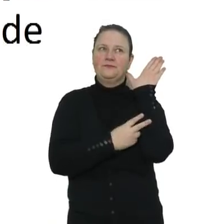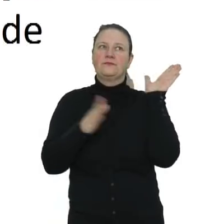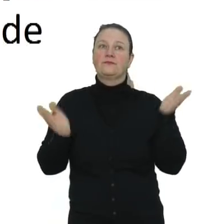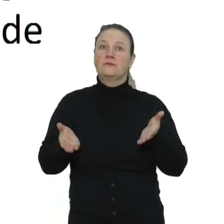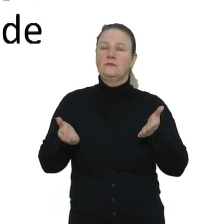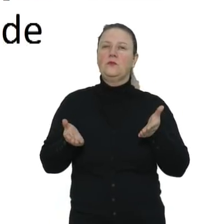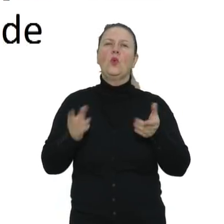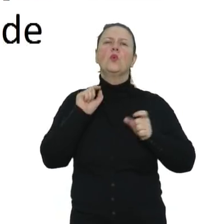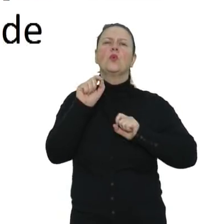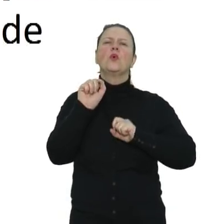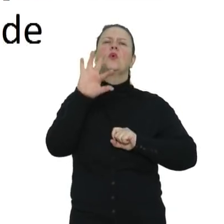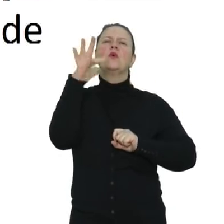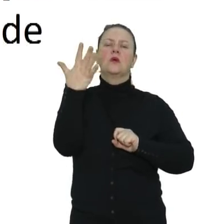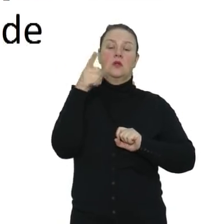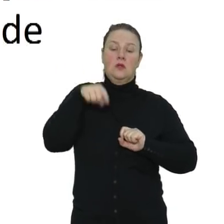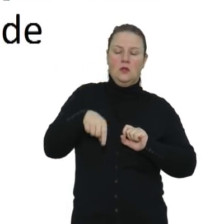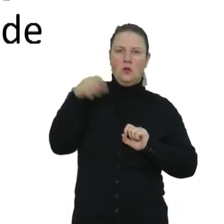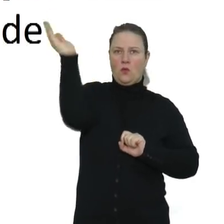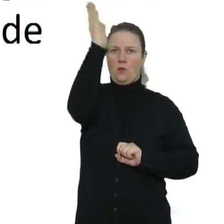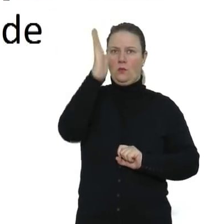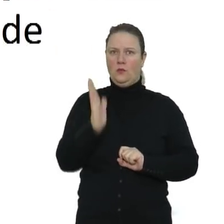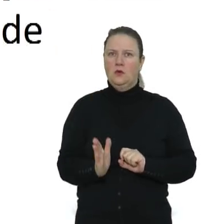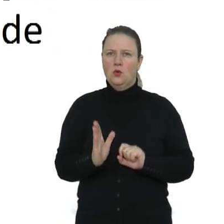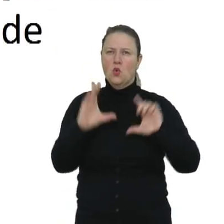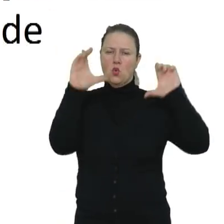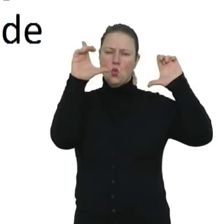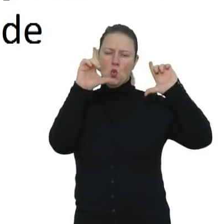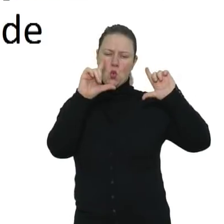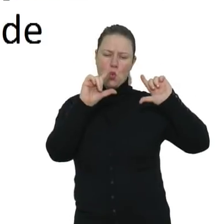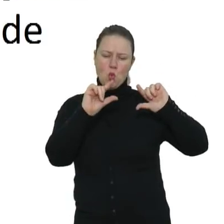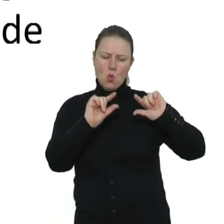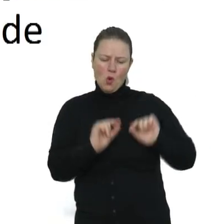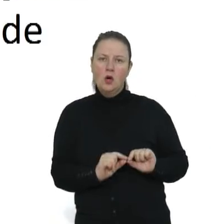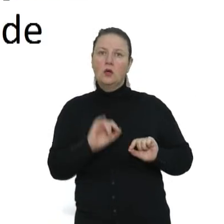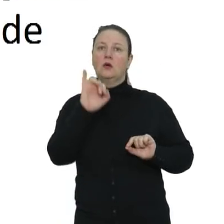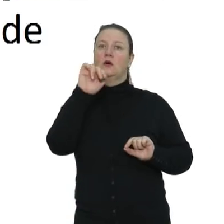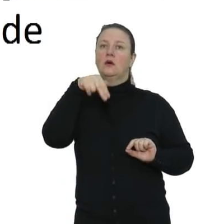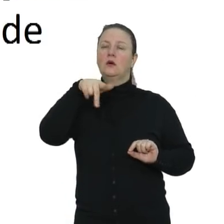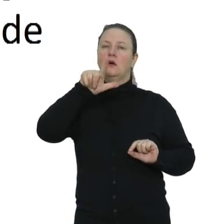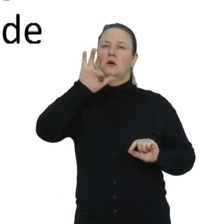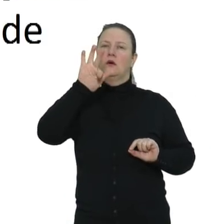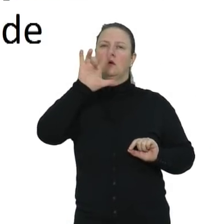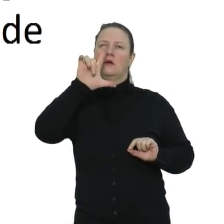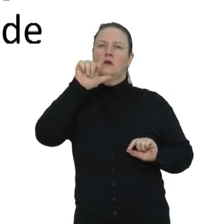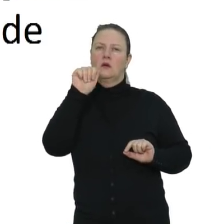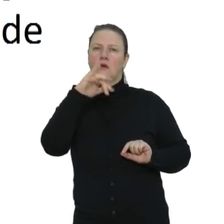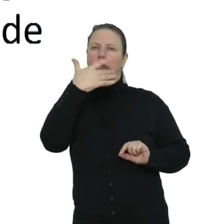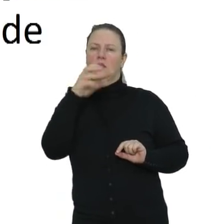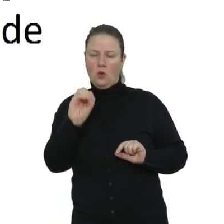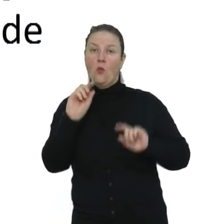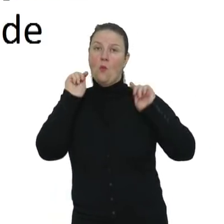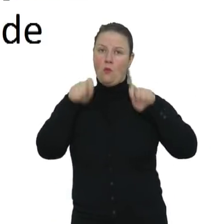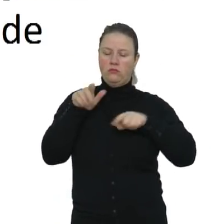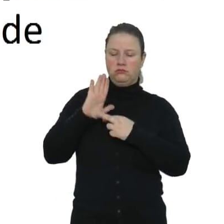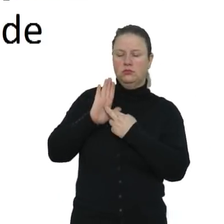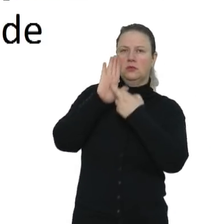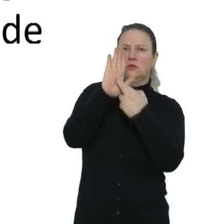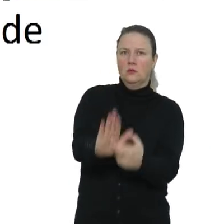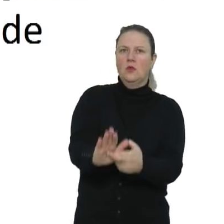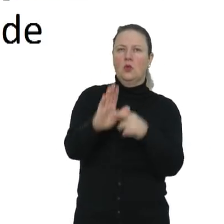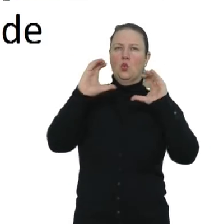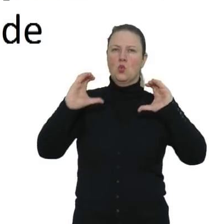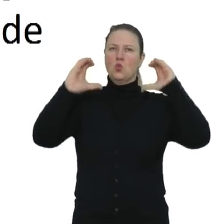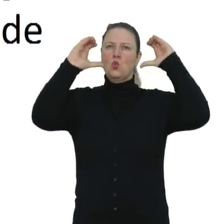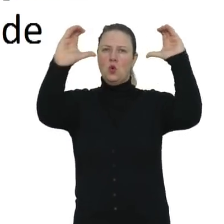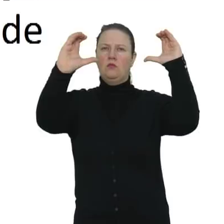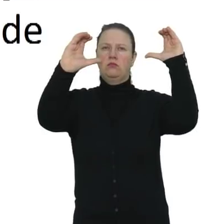um país decresceu no período de 7 anos. Esse fenômeno pode ser representado por uma função exponencial do tipo f